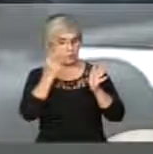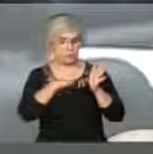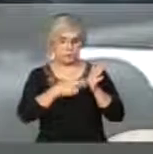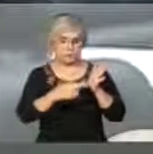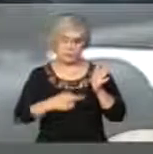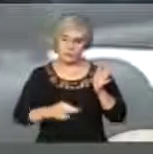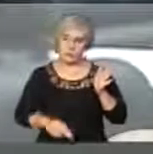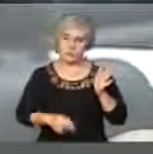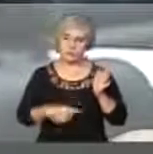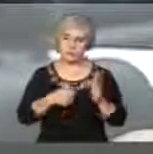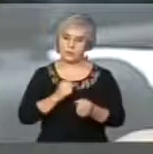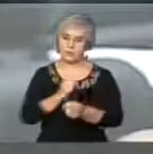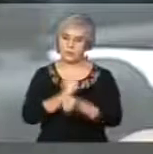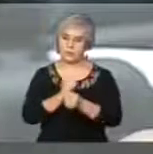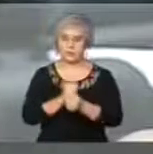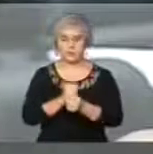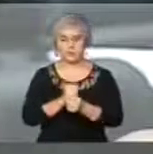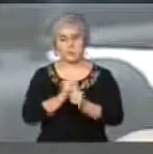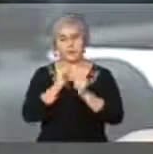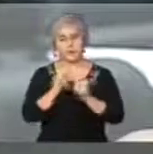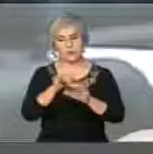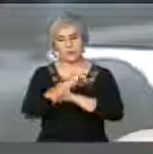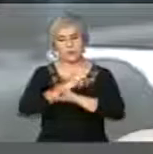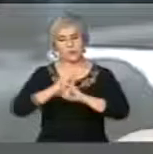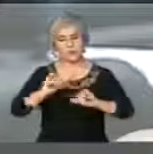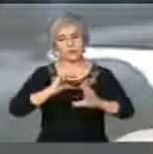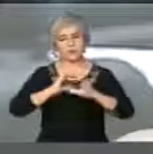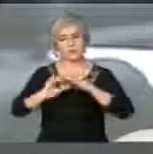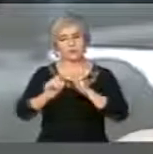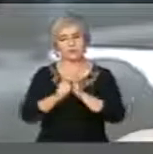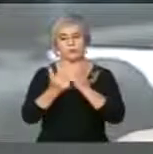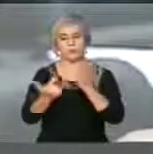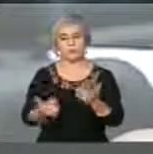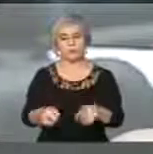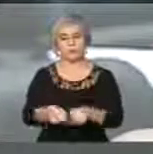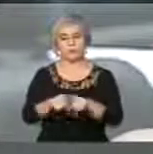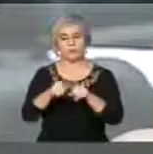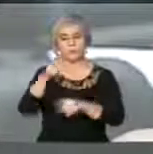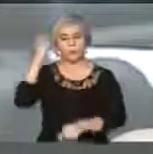nosso posicionamento seja registrado nos meios de comunicação e na Voz do Brasil. Muito obrigado, senhor presidente.